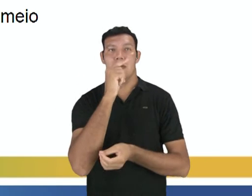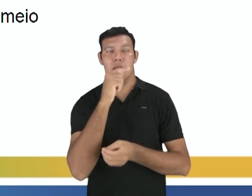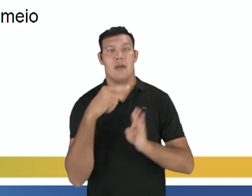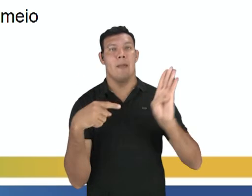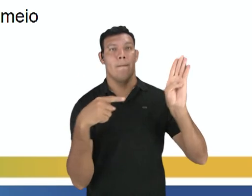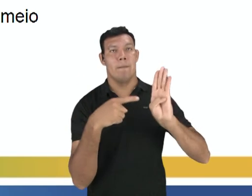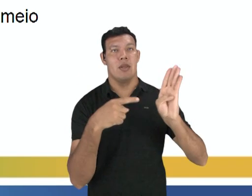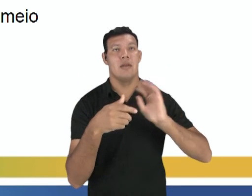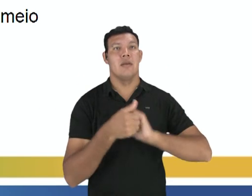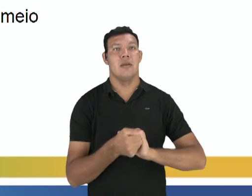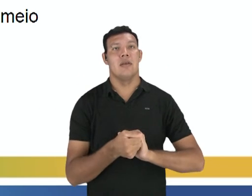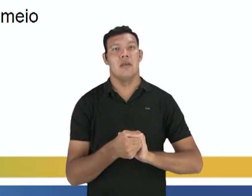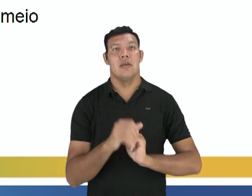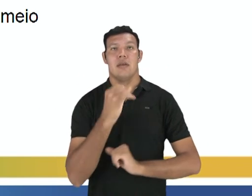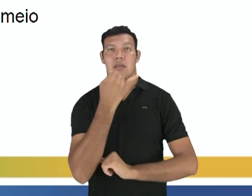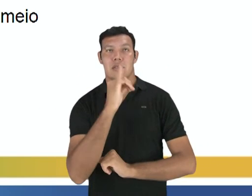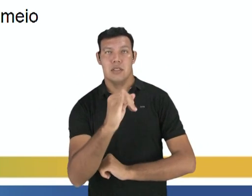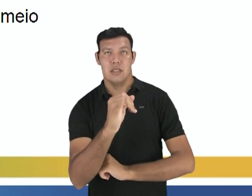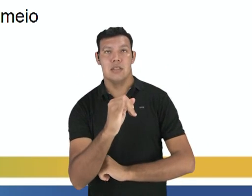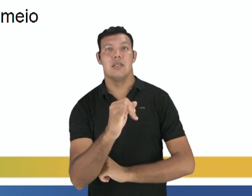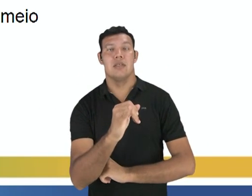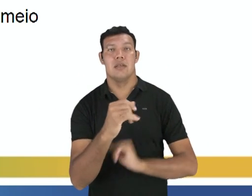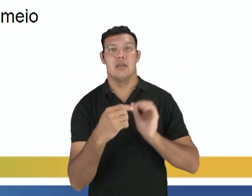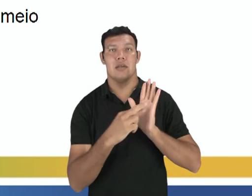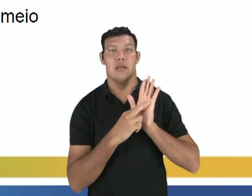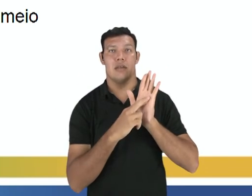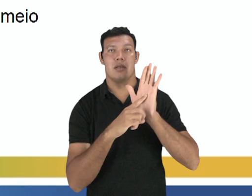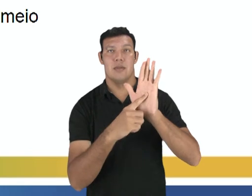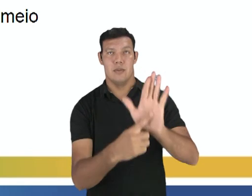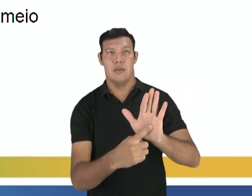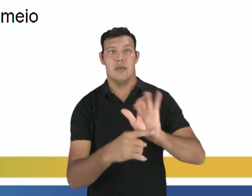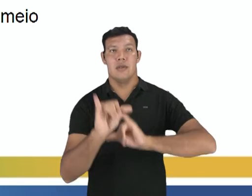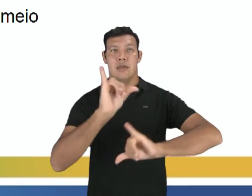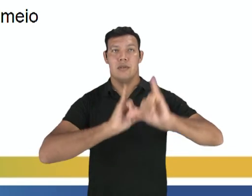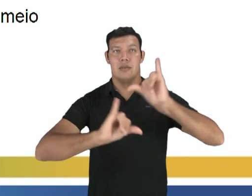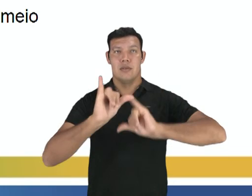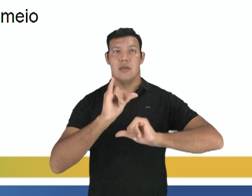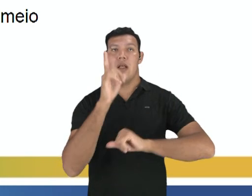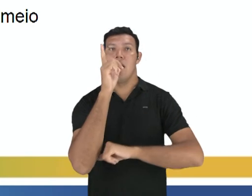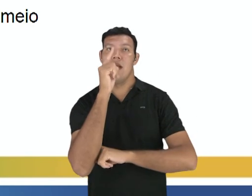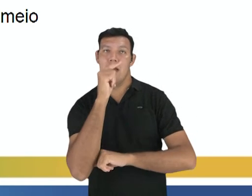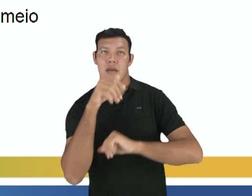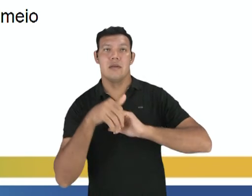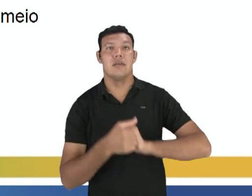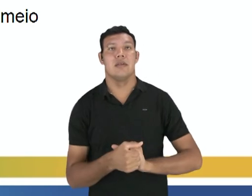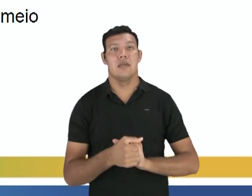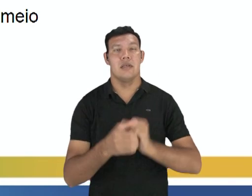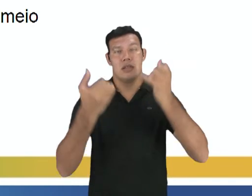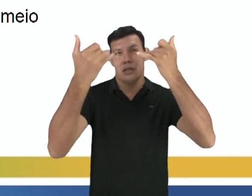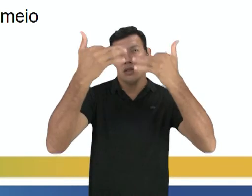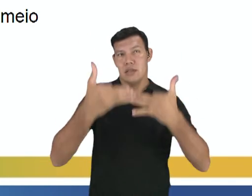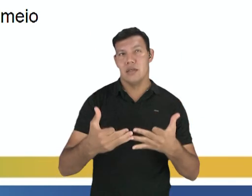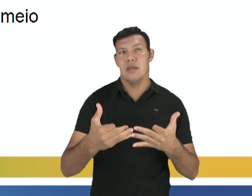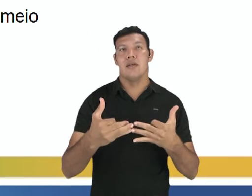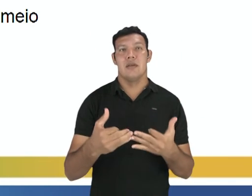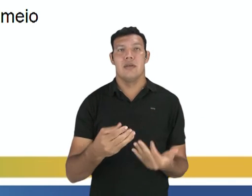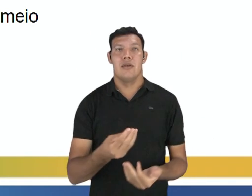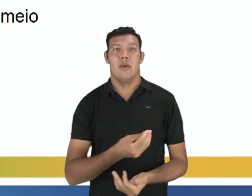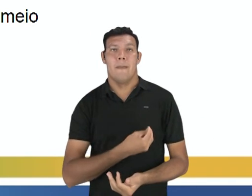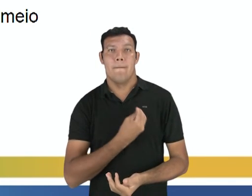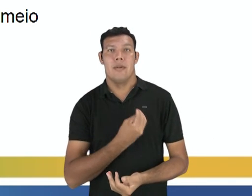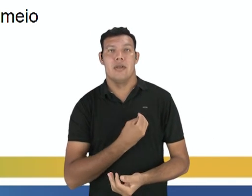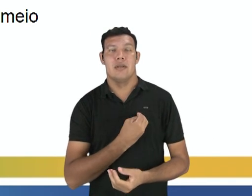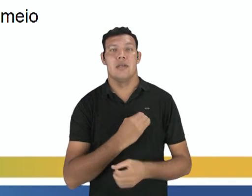condutibilidade de corrente elétrica apresentada pelas soluções aquosas é explicada pela presença de